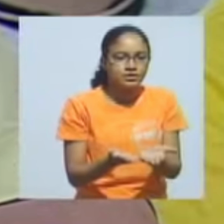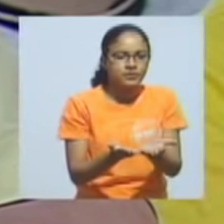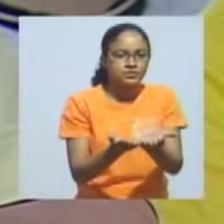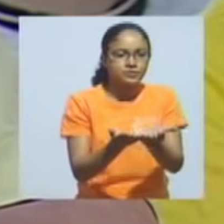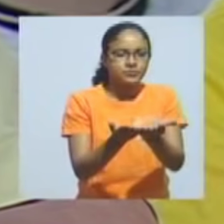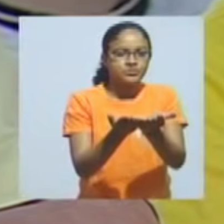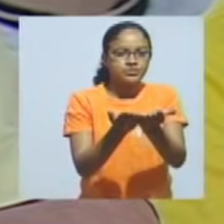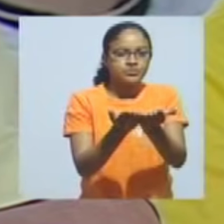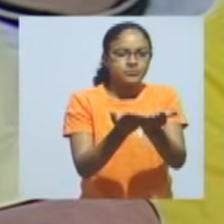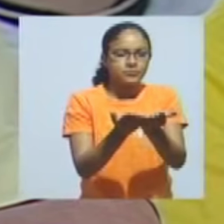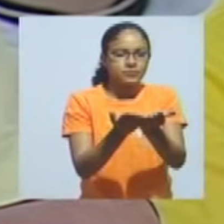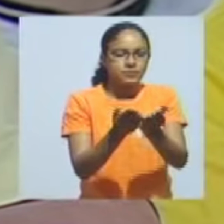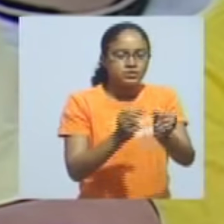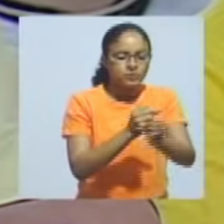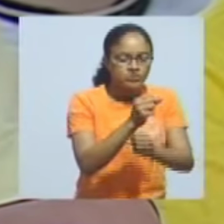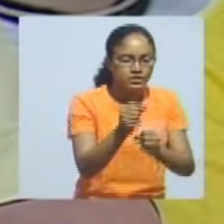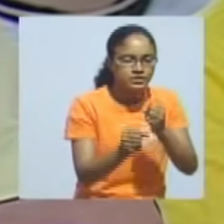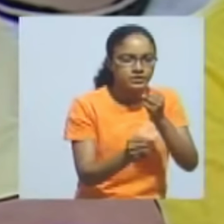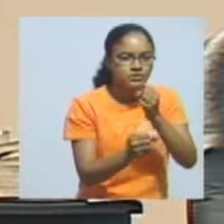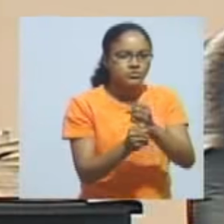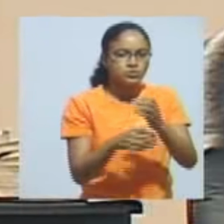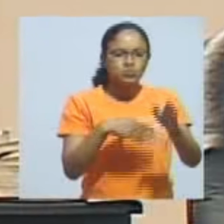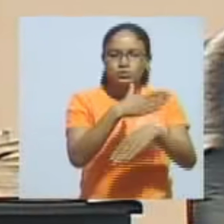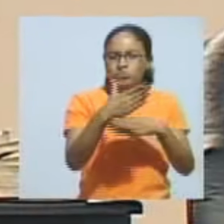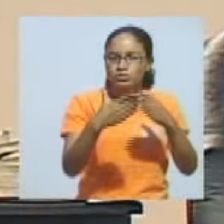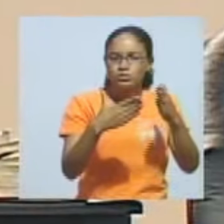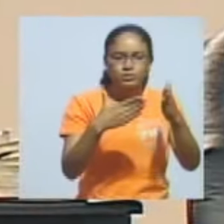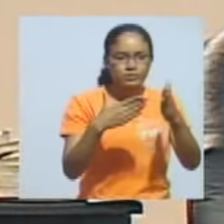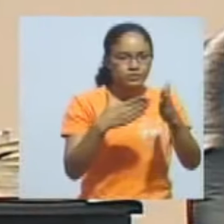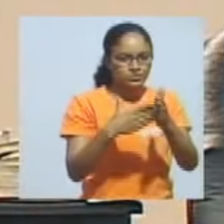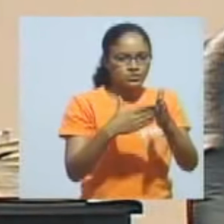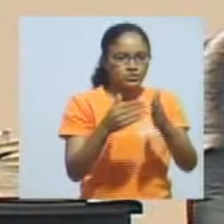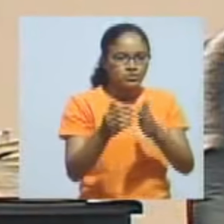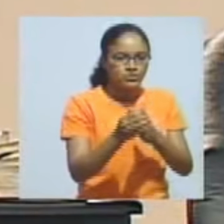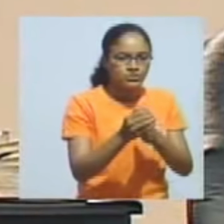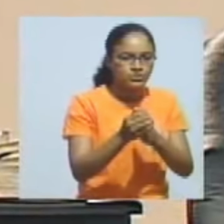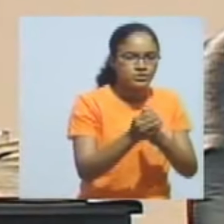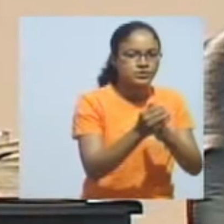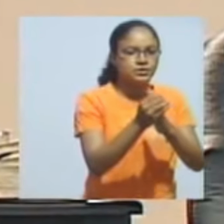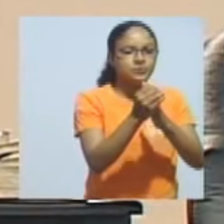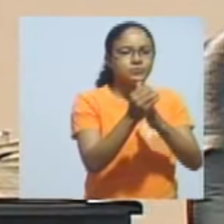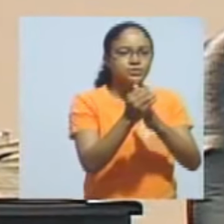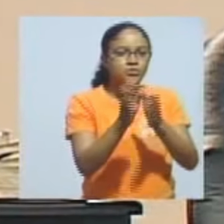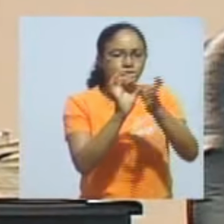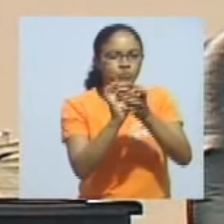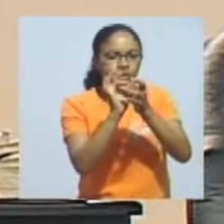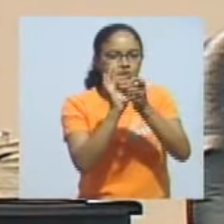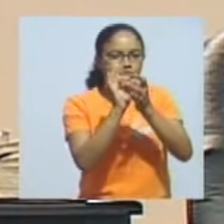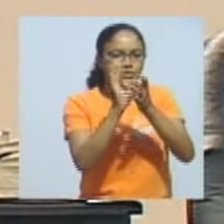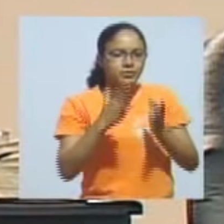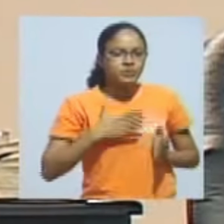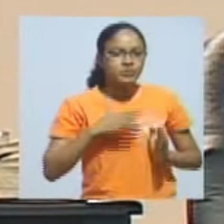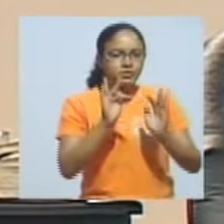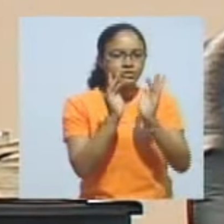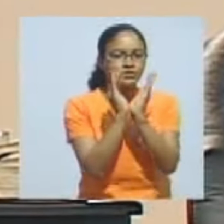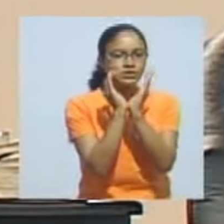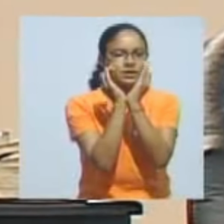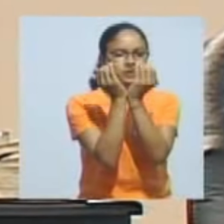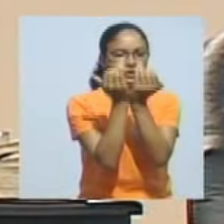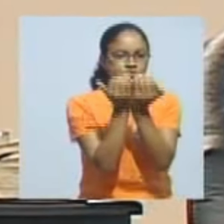e ao longo desse ano me carregaram, fazendo aquilo que a minha comunidade